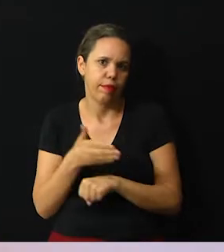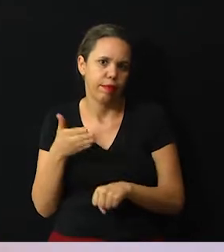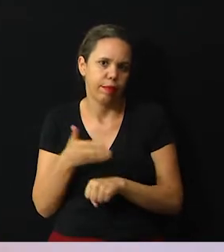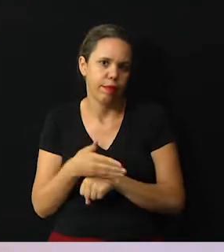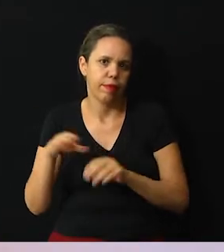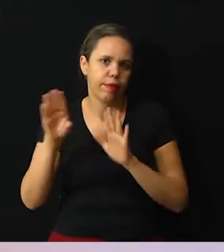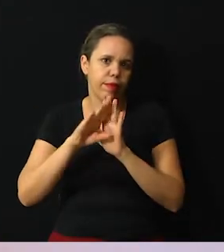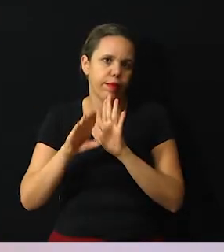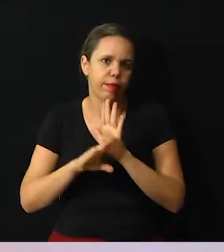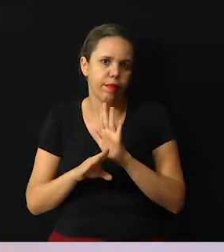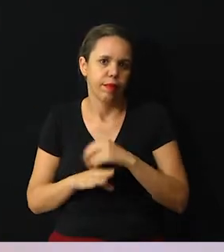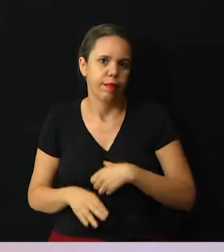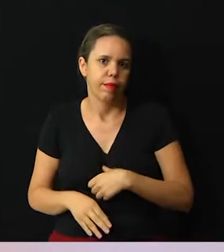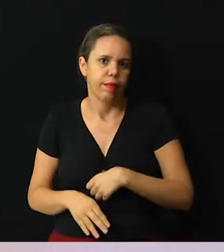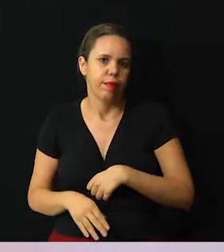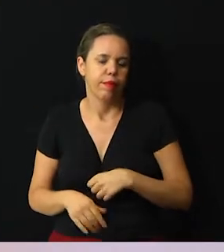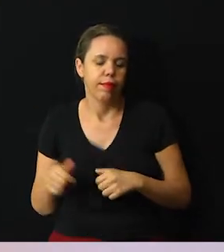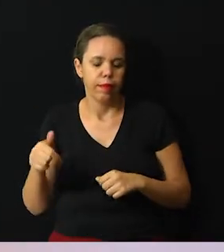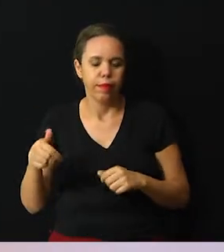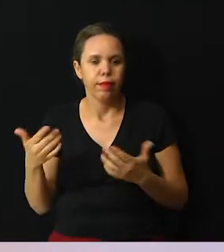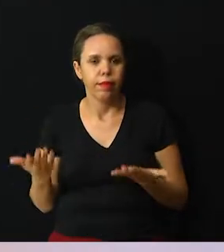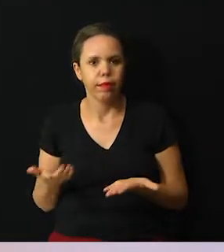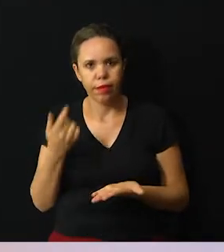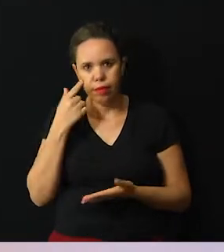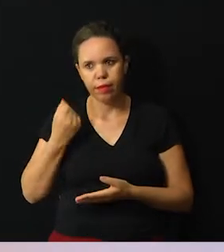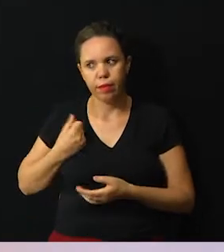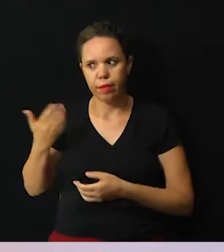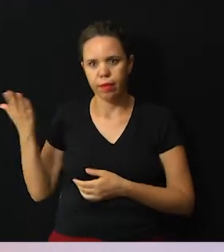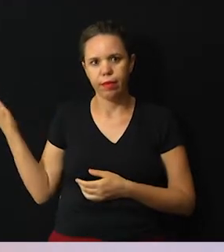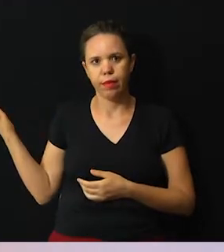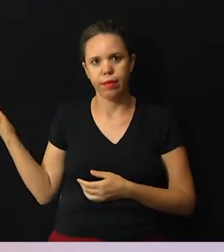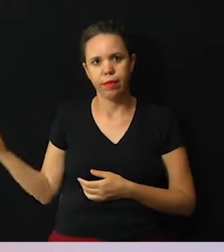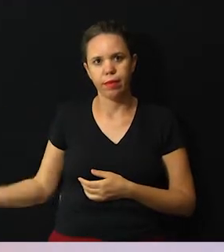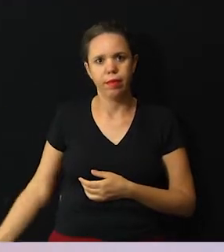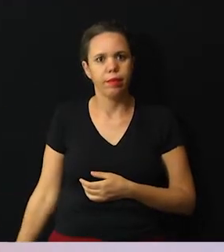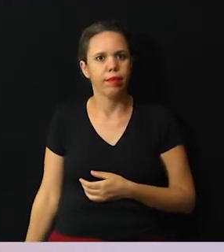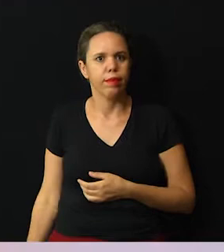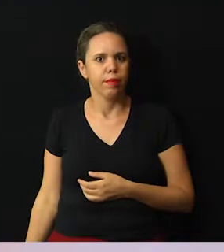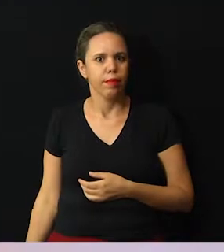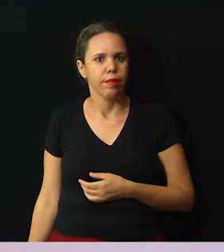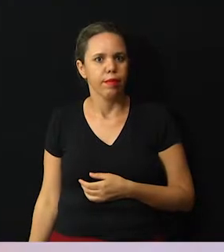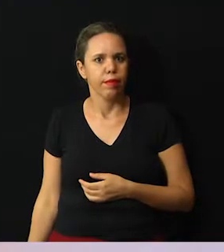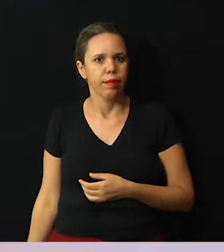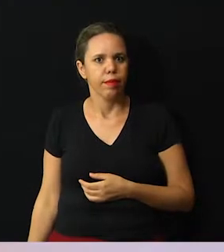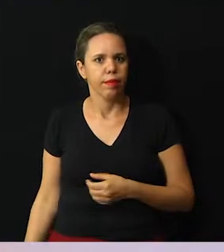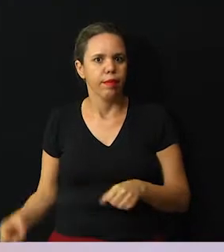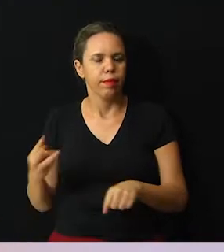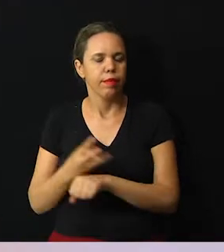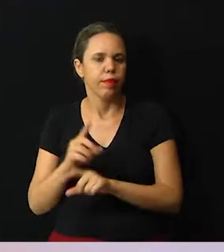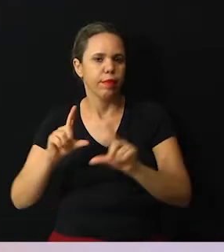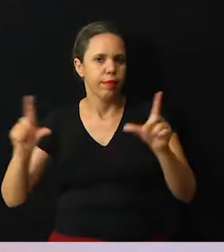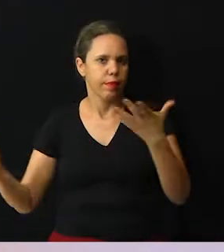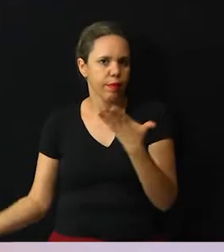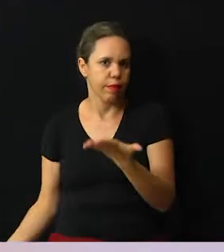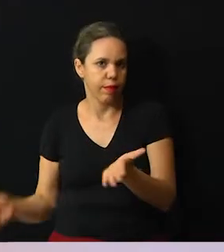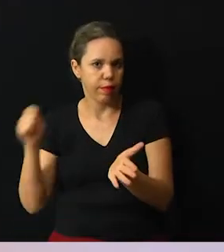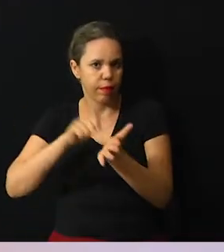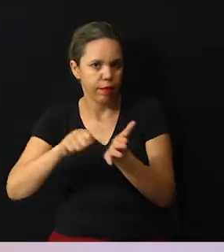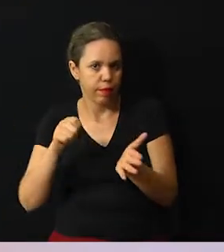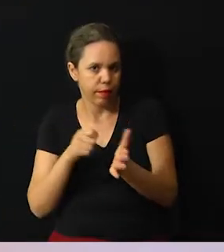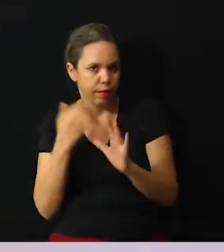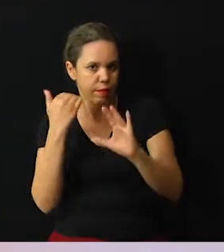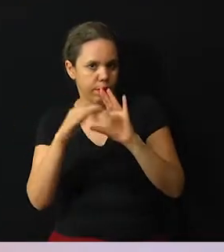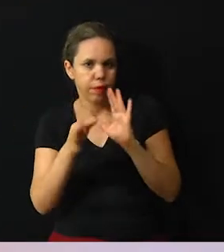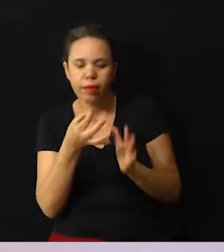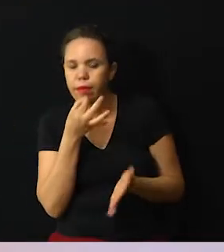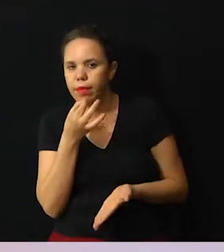participar da nossa programação e deste programa. Tá vendo esse número que está aparecendo agora no seu vídeo? É o nosso WhatsApp. Anota aí